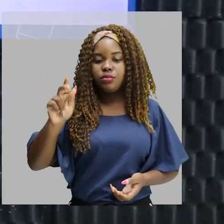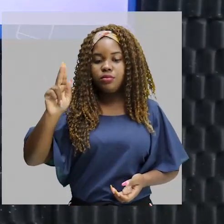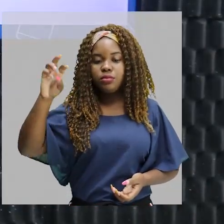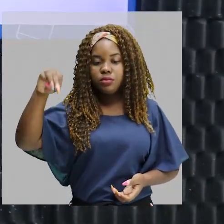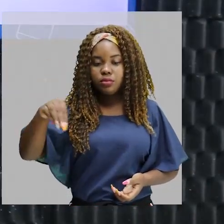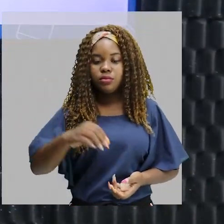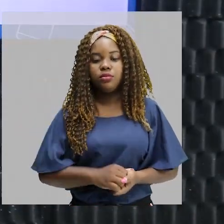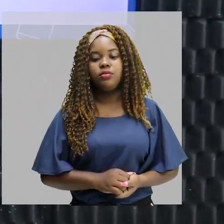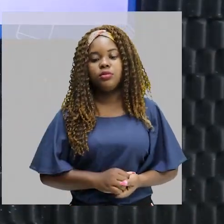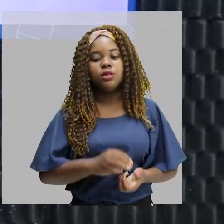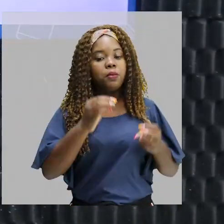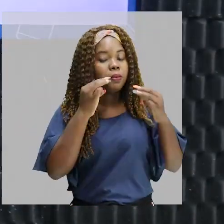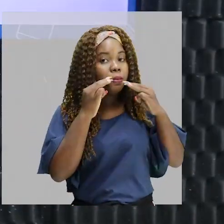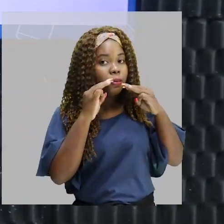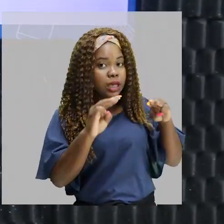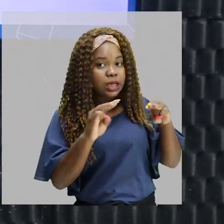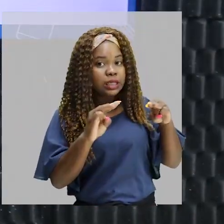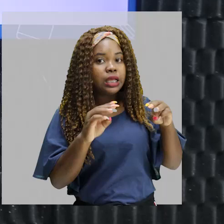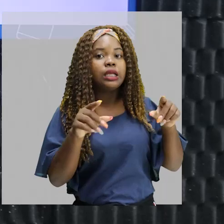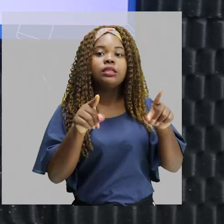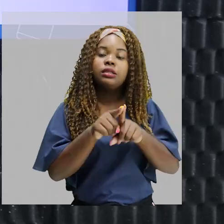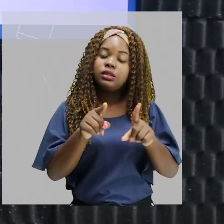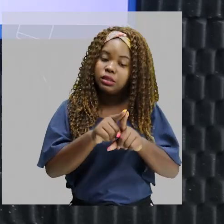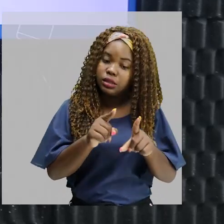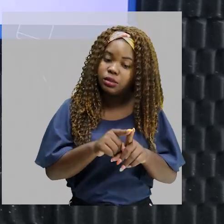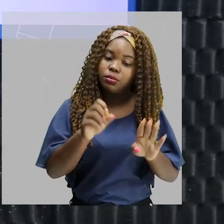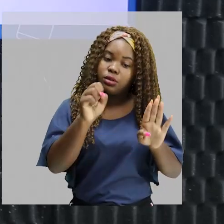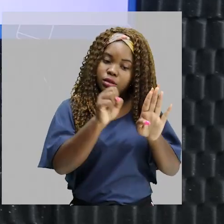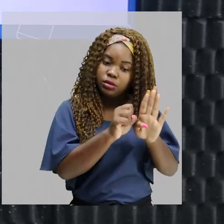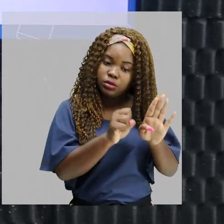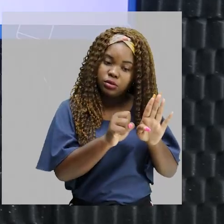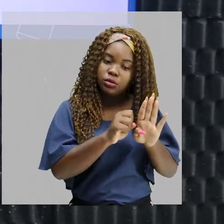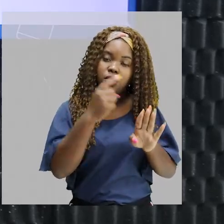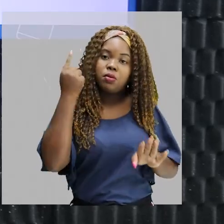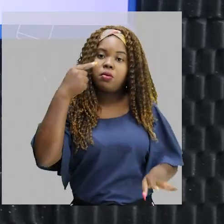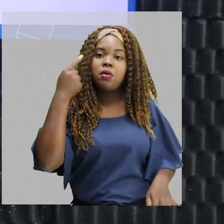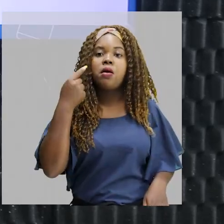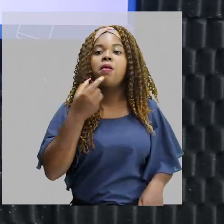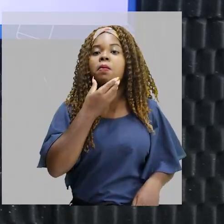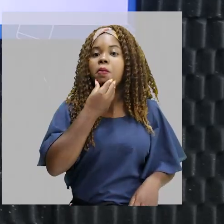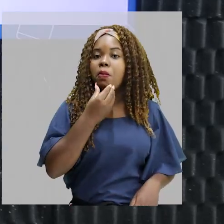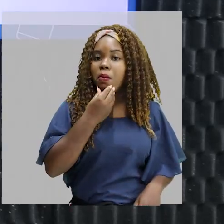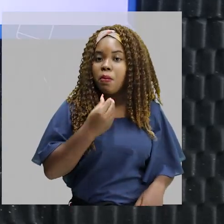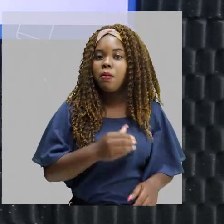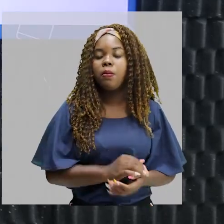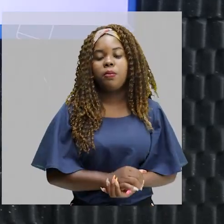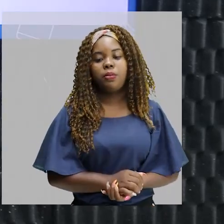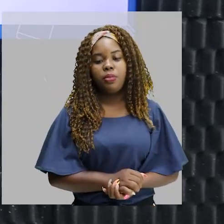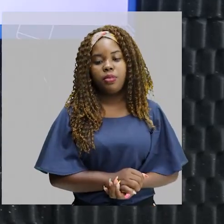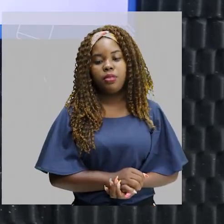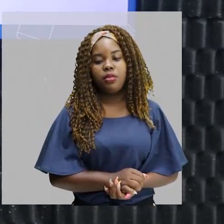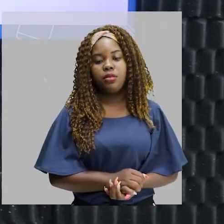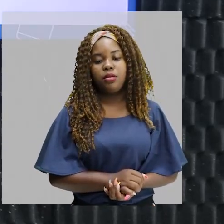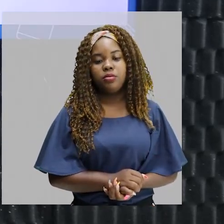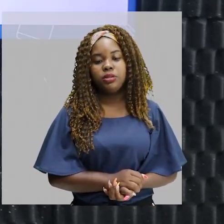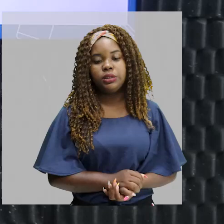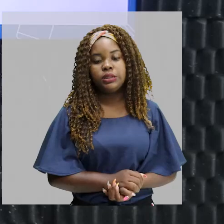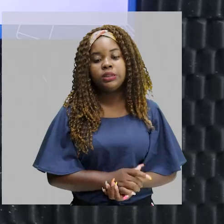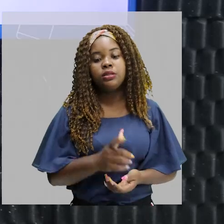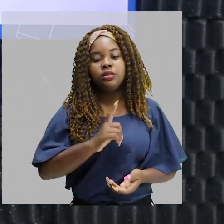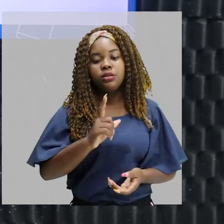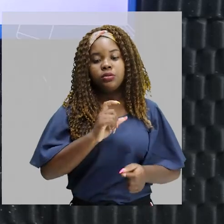tá? Também é um substantivo espanhol masculino. Então, eu tenho aqui a